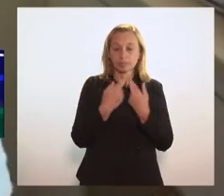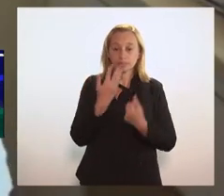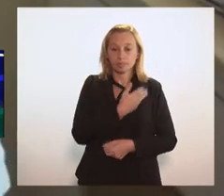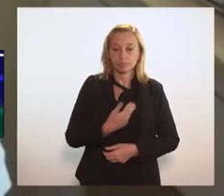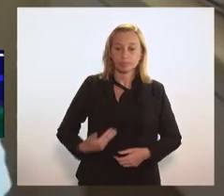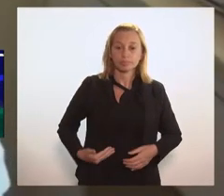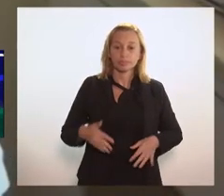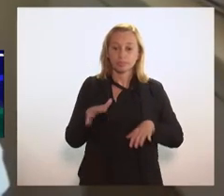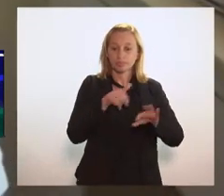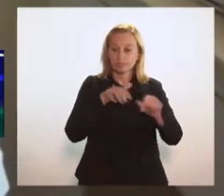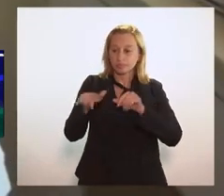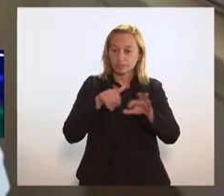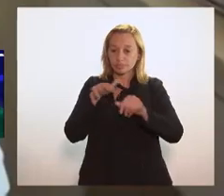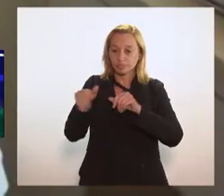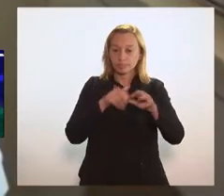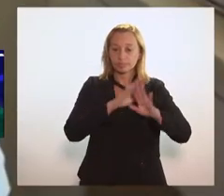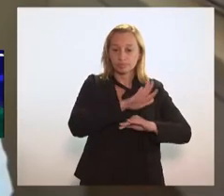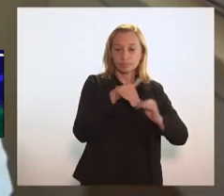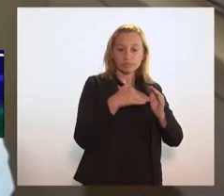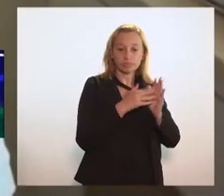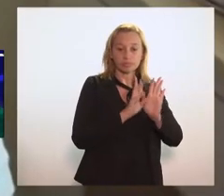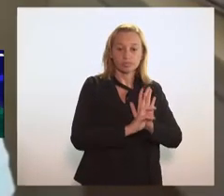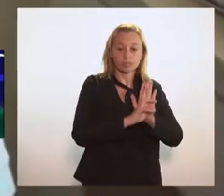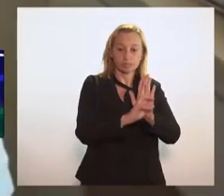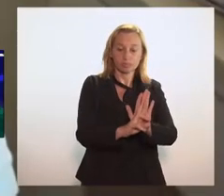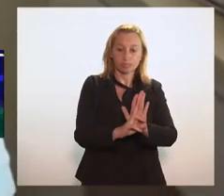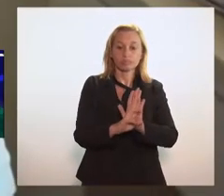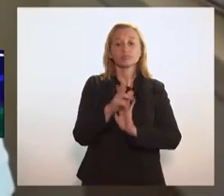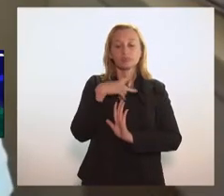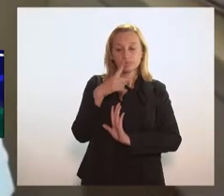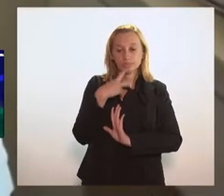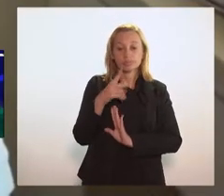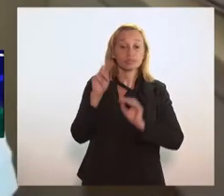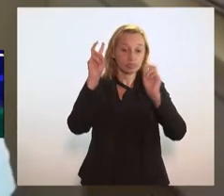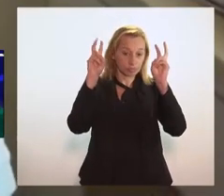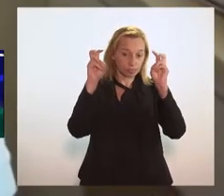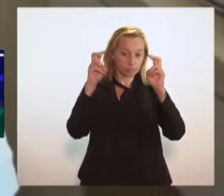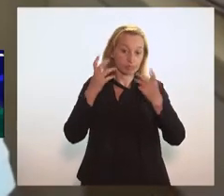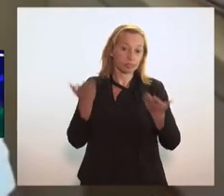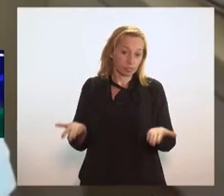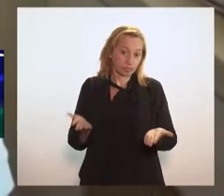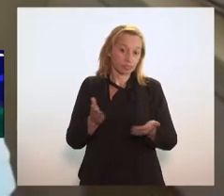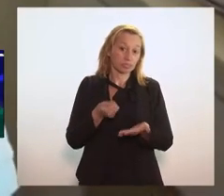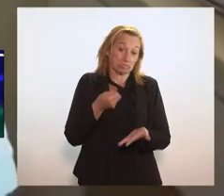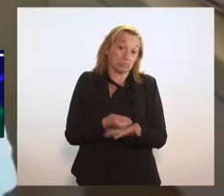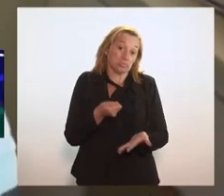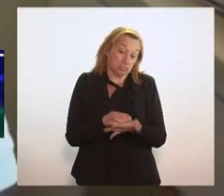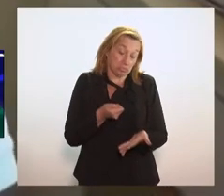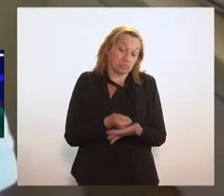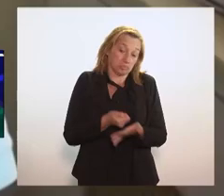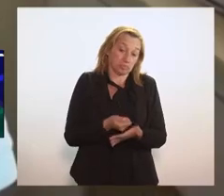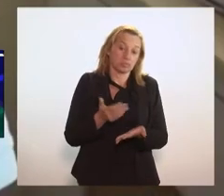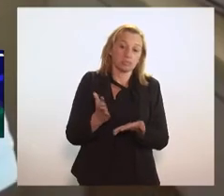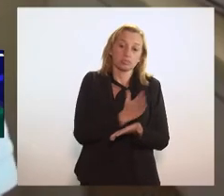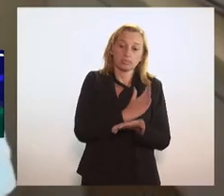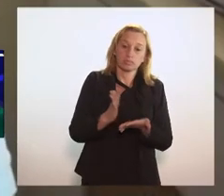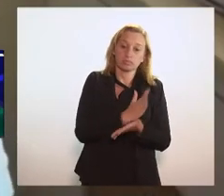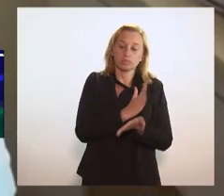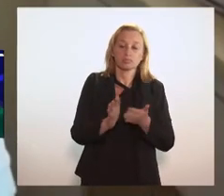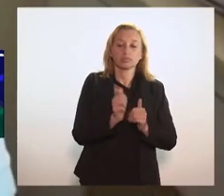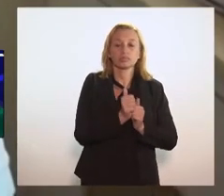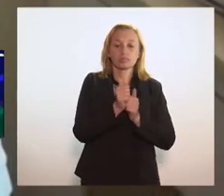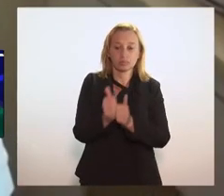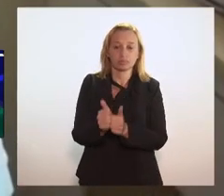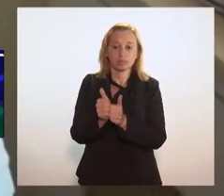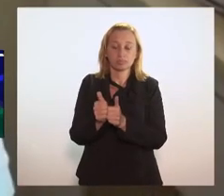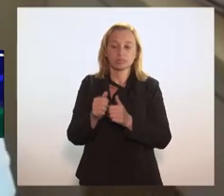aí todos os representantes para falarem sobre o tema. E obrigar que algum segmento